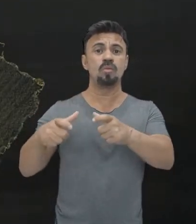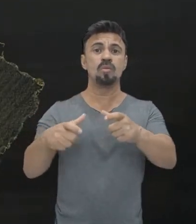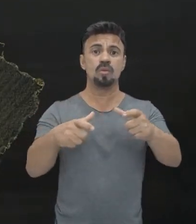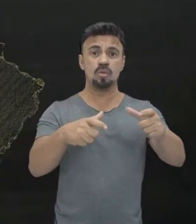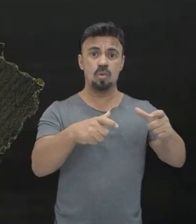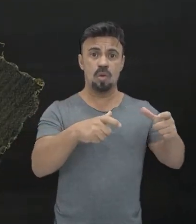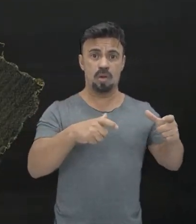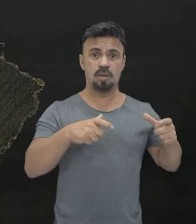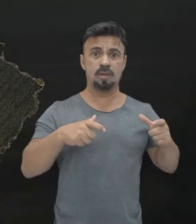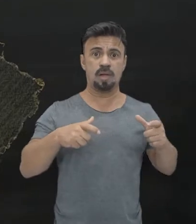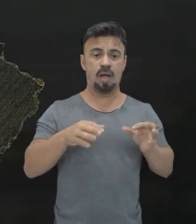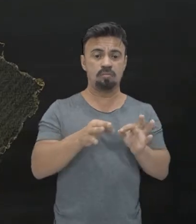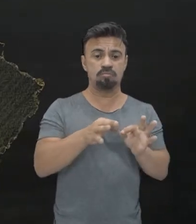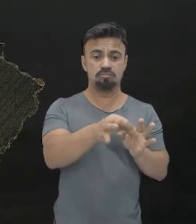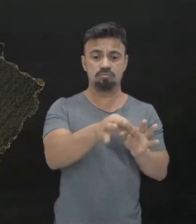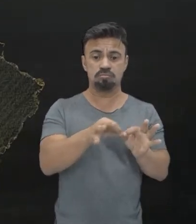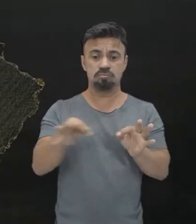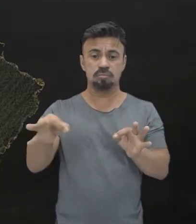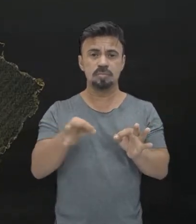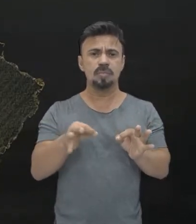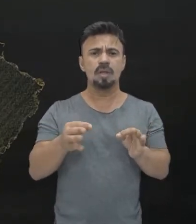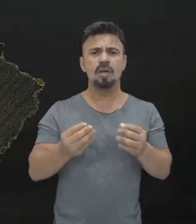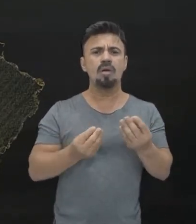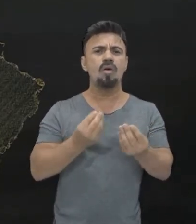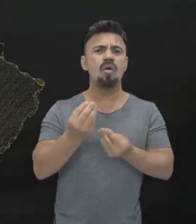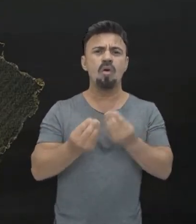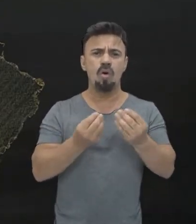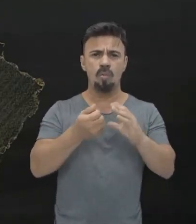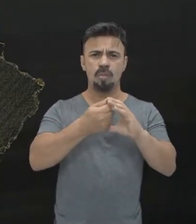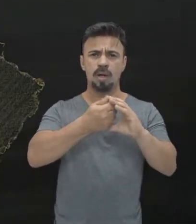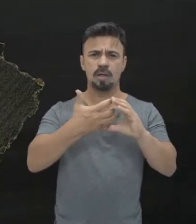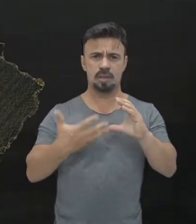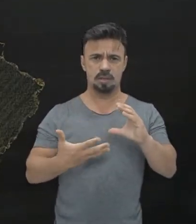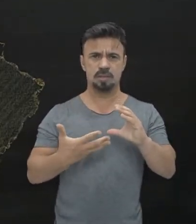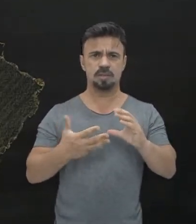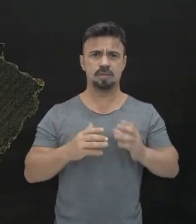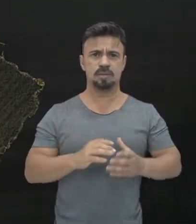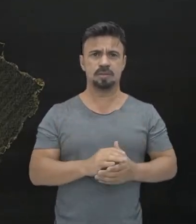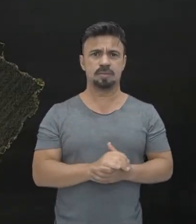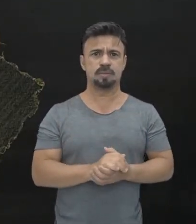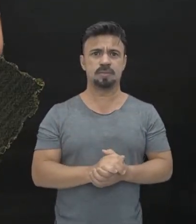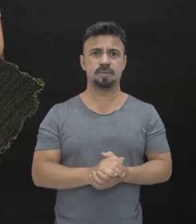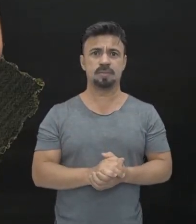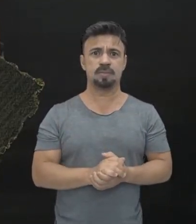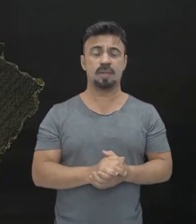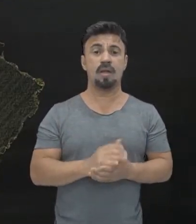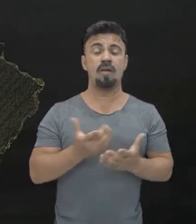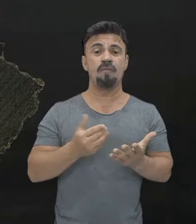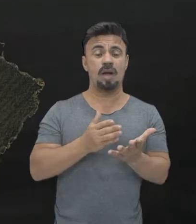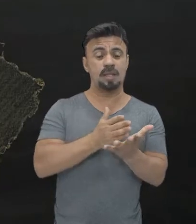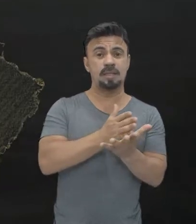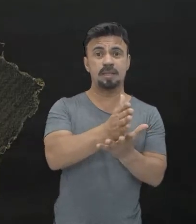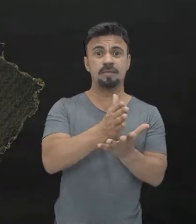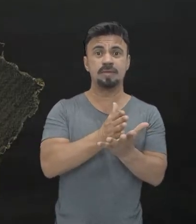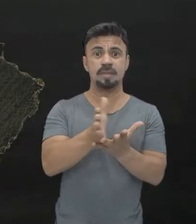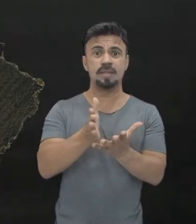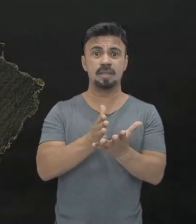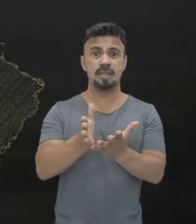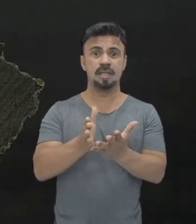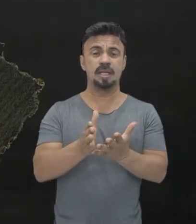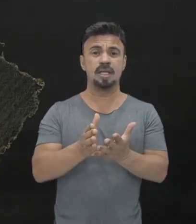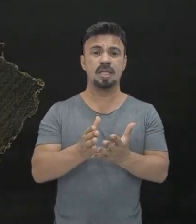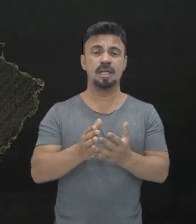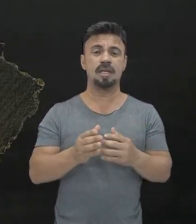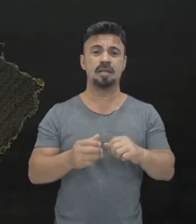físico-geográficos. Qual é a pegada? Qual é a característica disso aqui tudo? Ele vai dividir em América